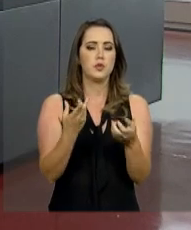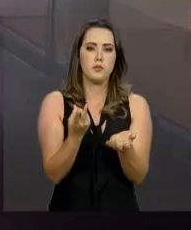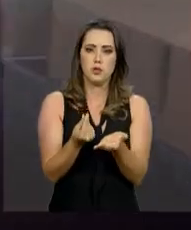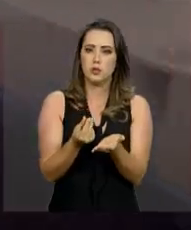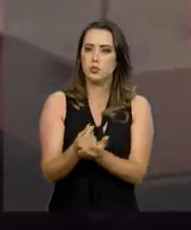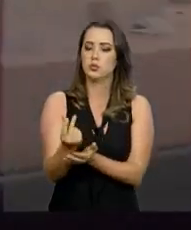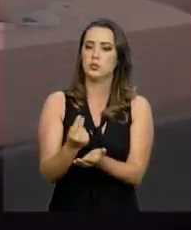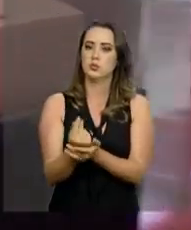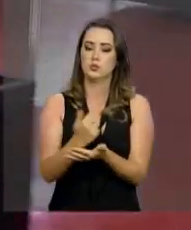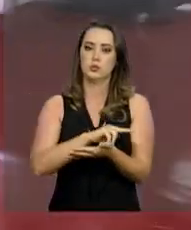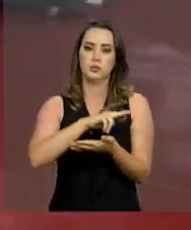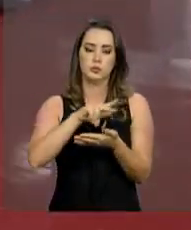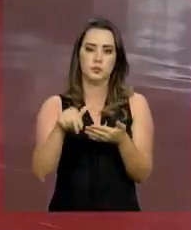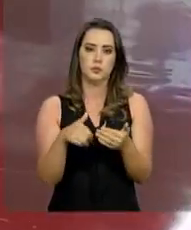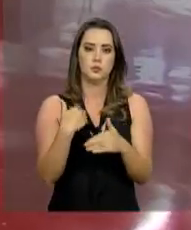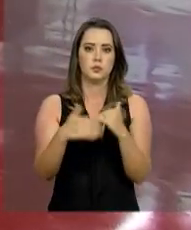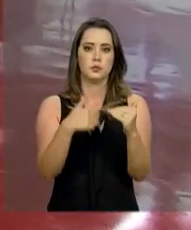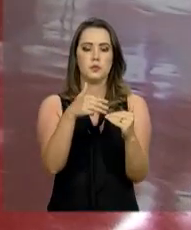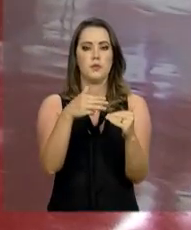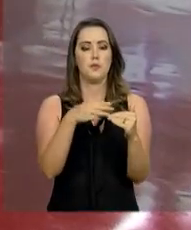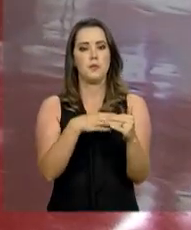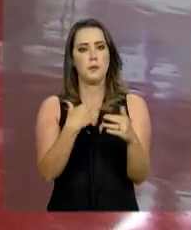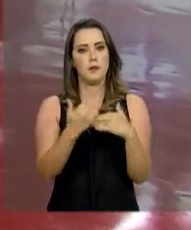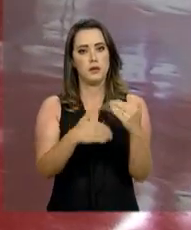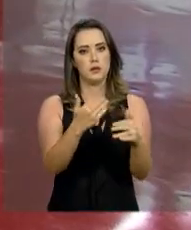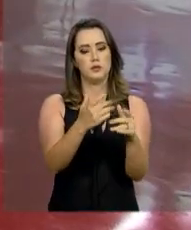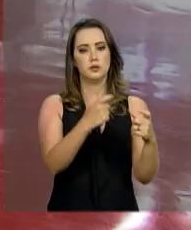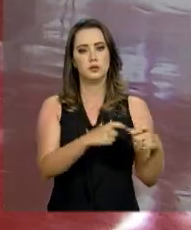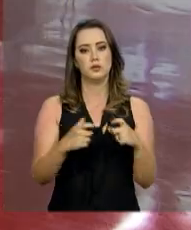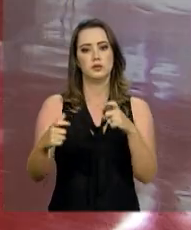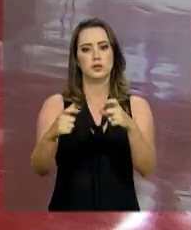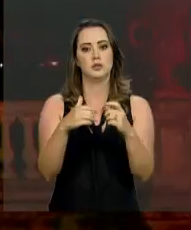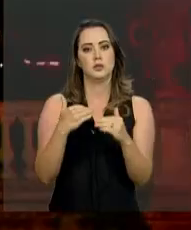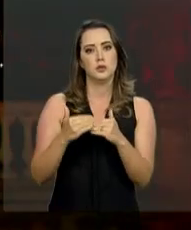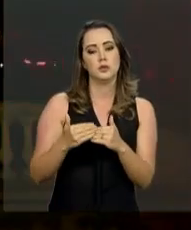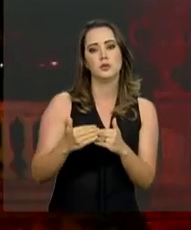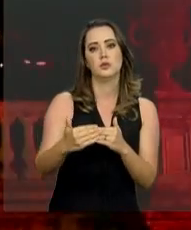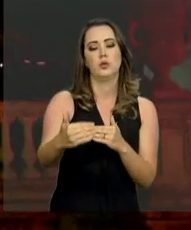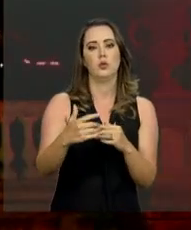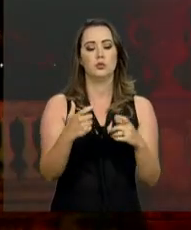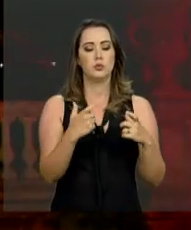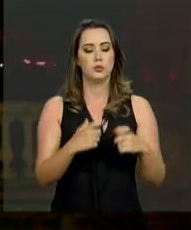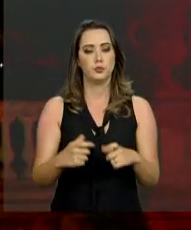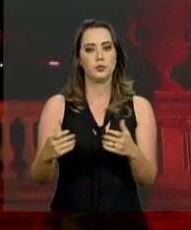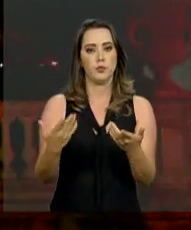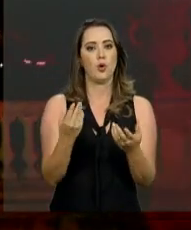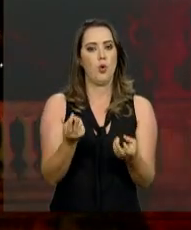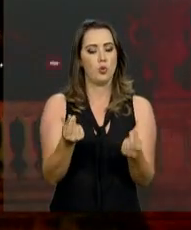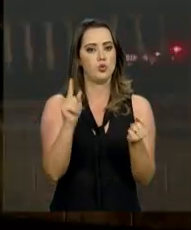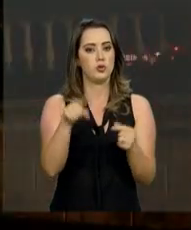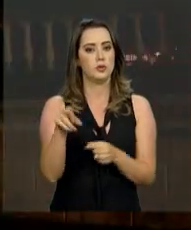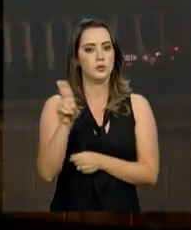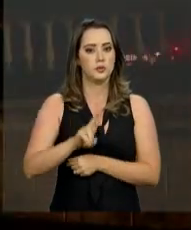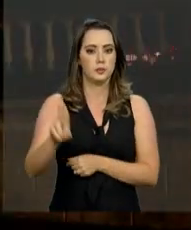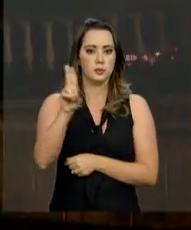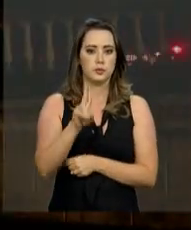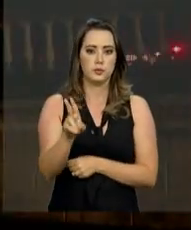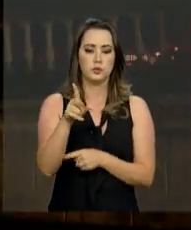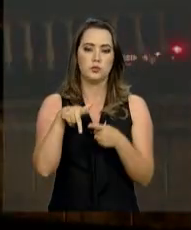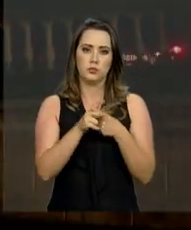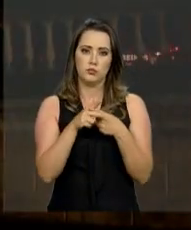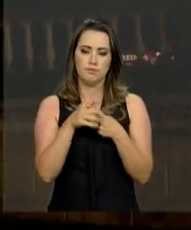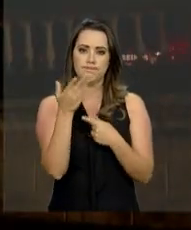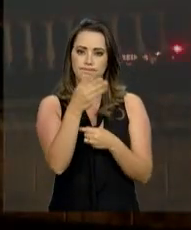recursos para a manutenção dessas organizações em um longo prazo esses recursos já seriam utilizados na recuperação